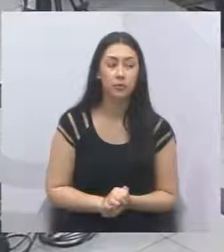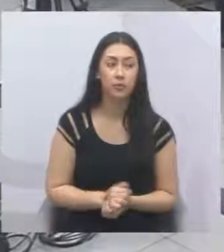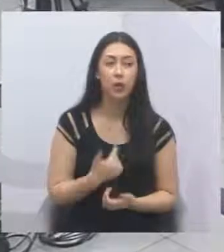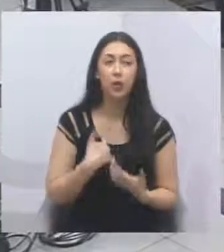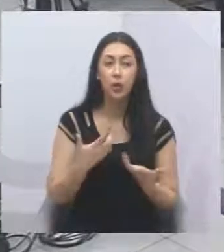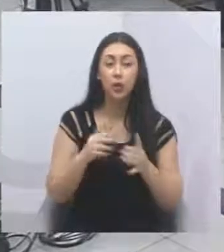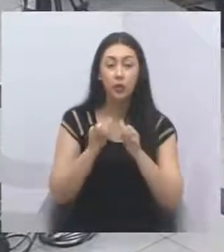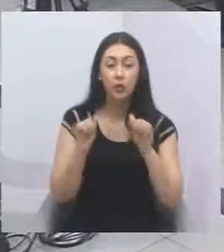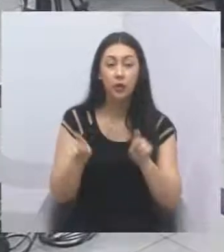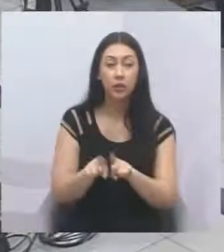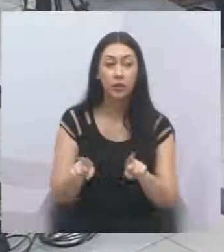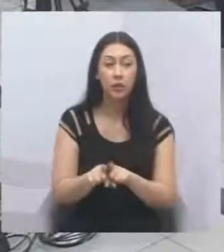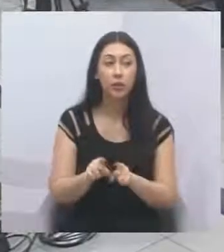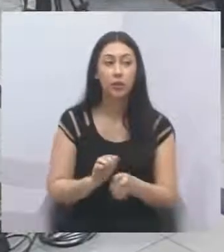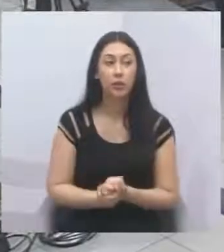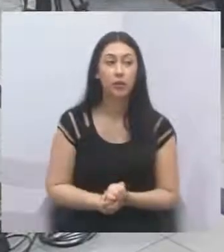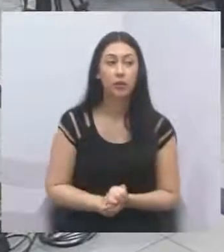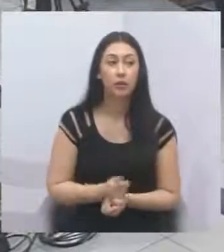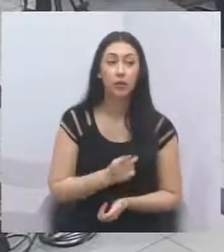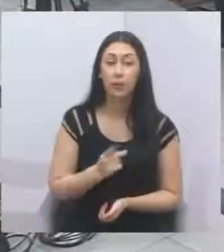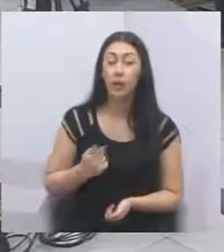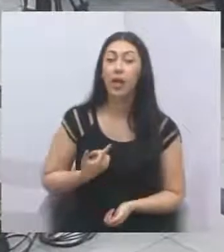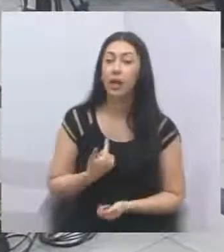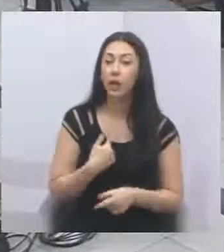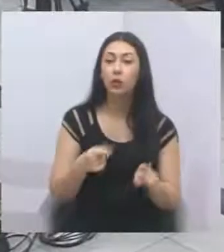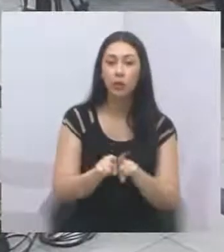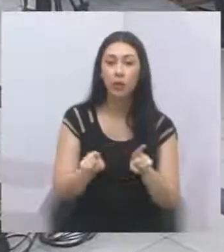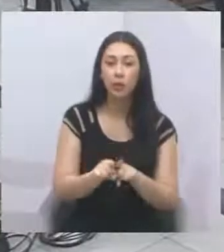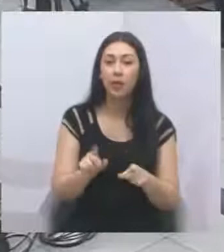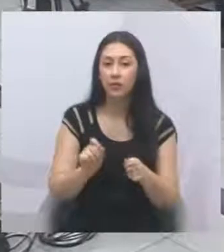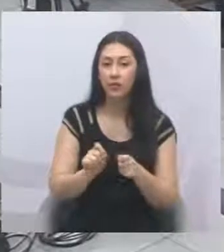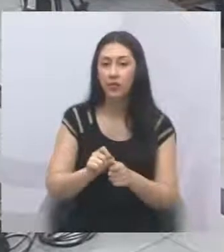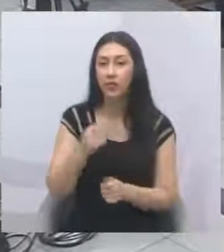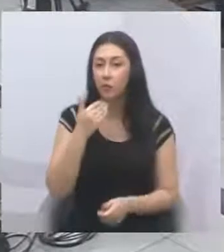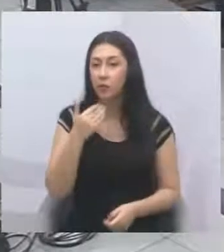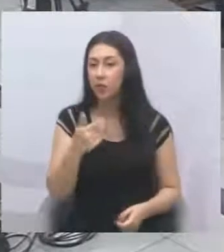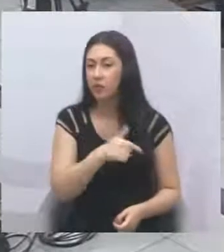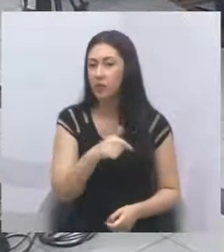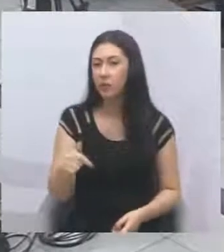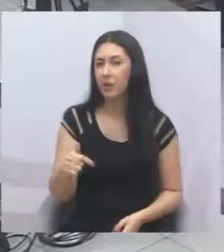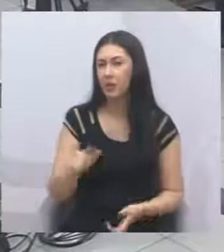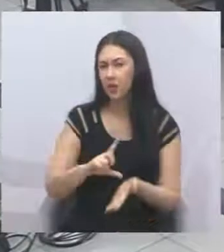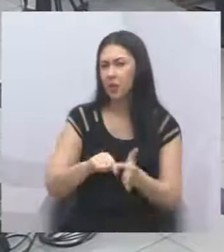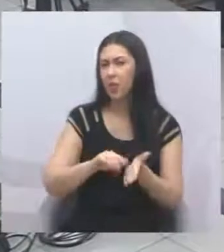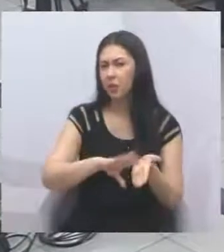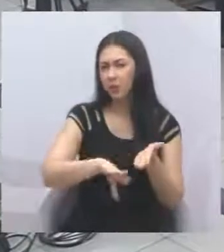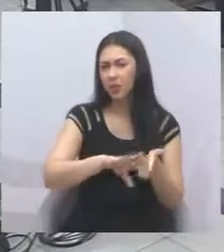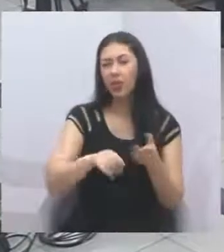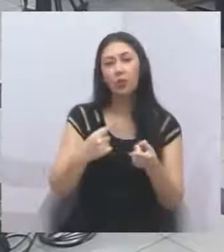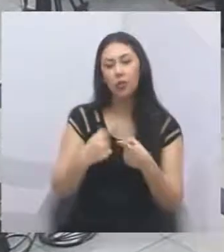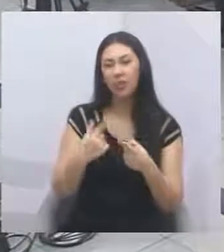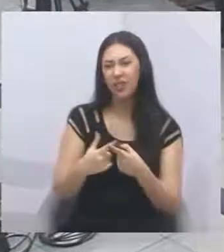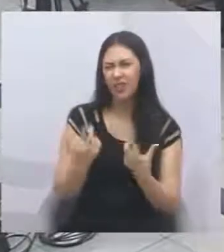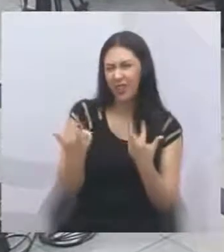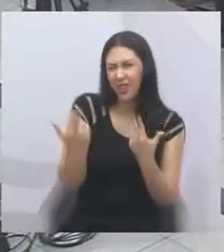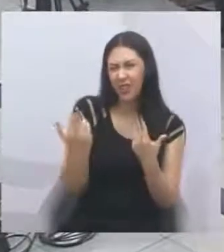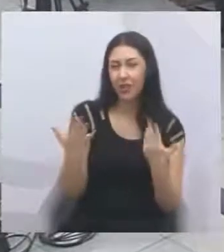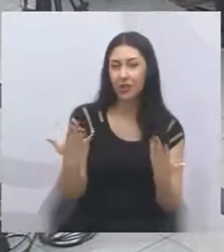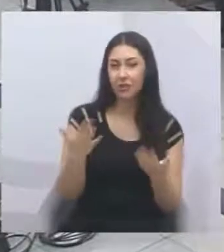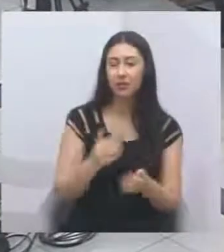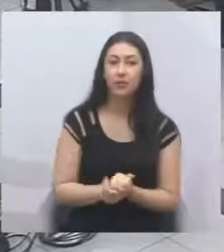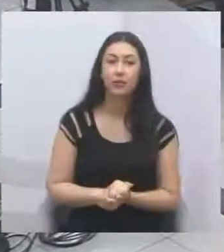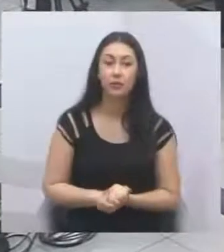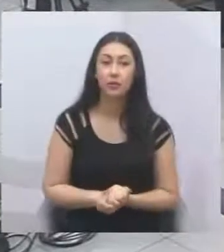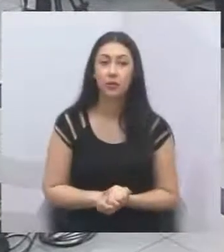Quero comentar também, dizer, pastor Timóteo, que eu também fiz esse pedido essa semana, acabei retirando, porque o pedido do senhor chegou primeiro, a norma da